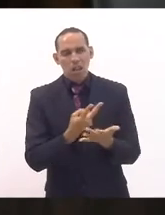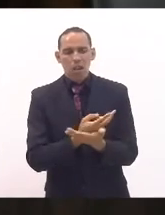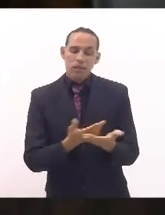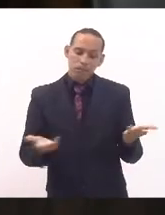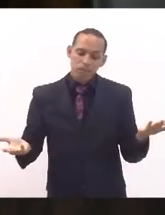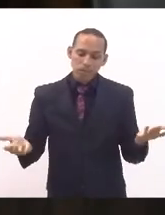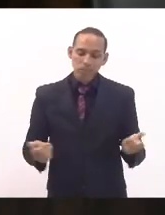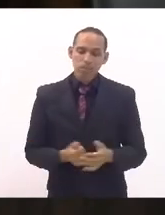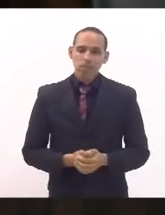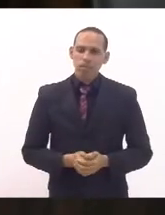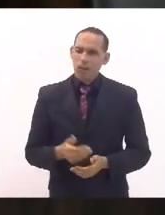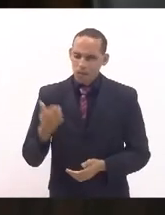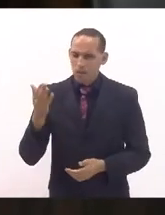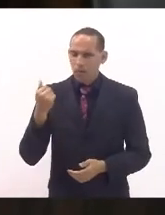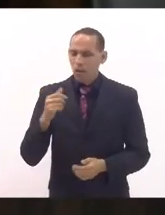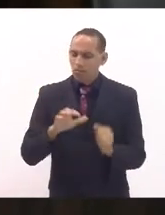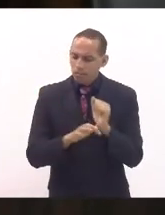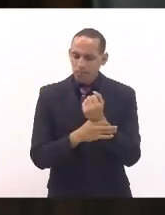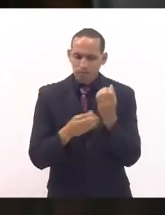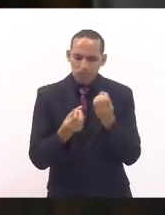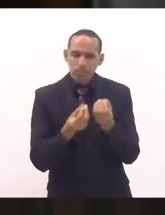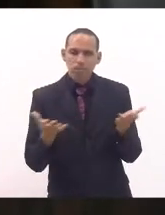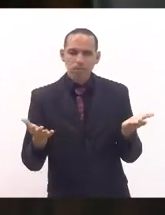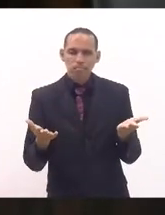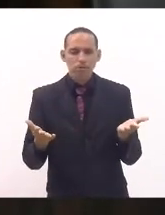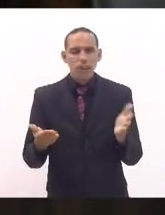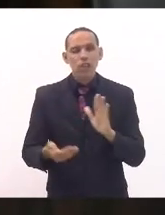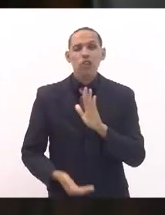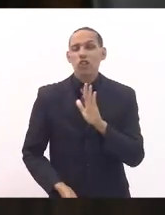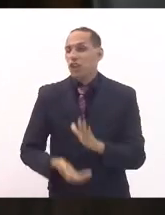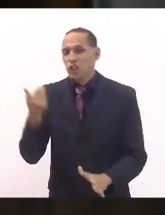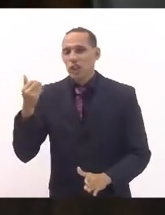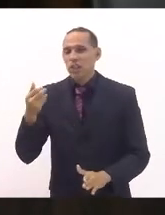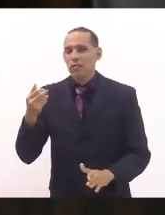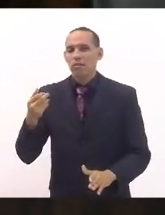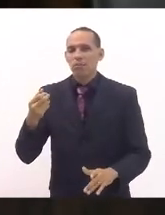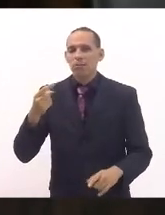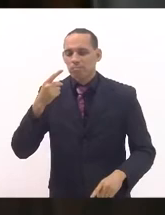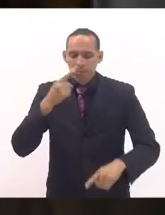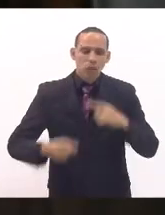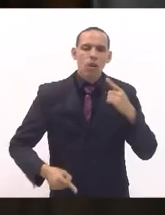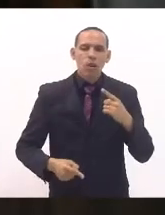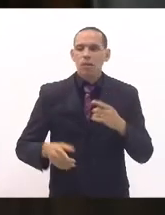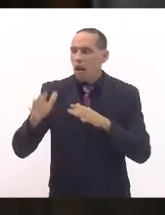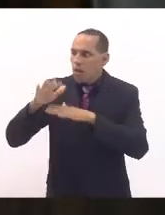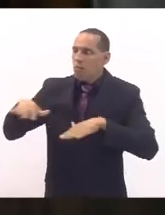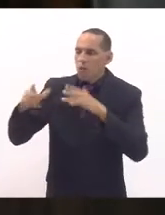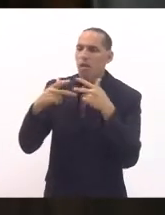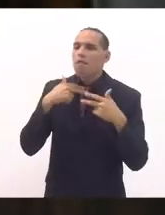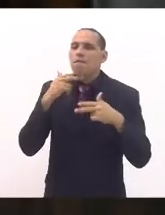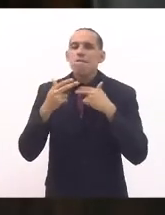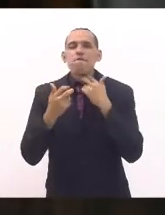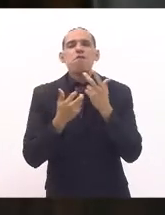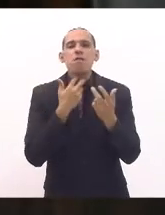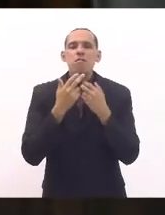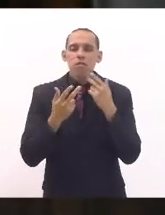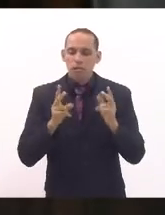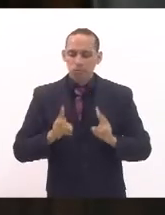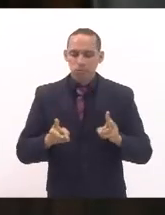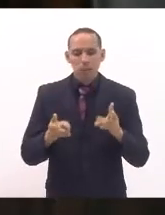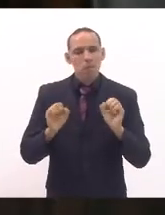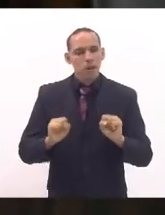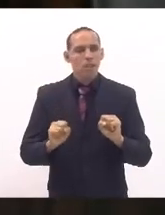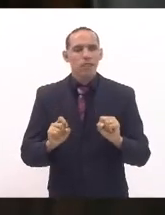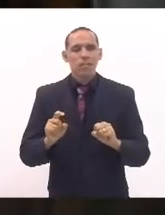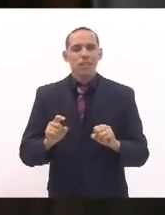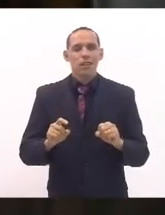Enfim, vamos garantir e tirar essa quebra de mordaça aí de todas as torcidas para que vocês possam, para que nós possamos,